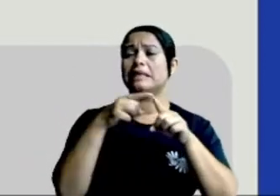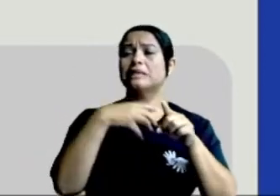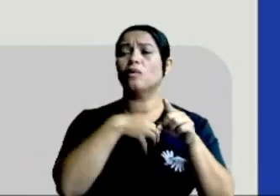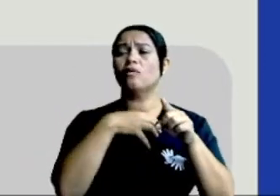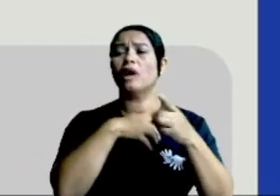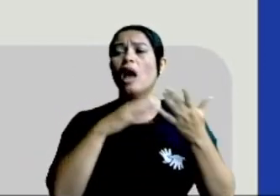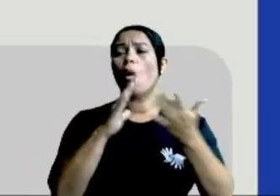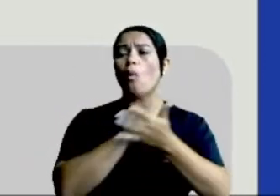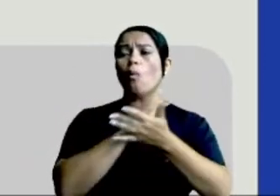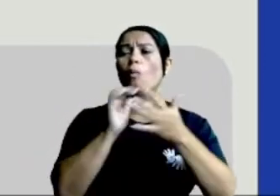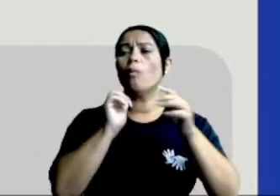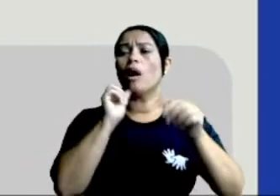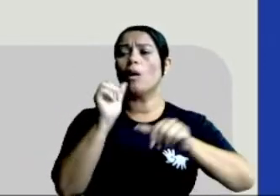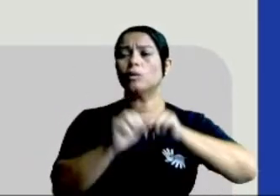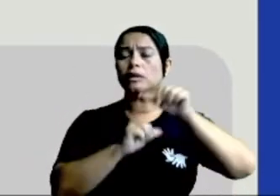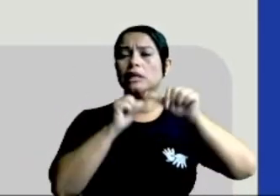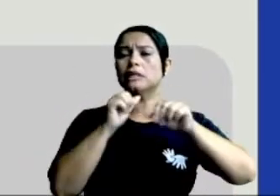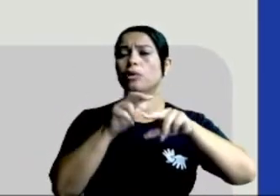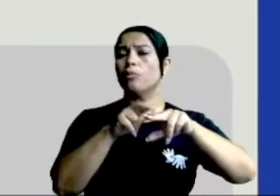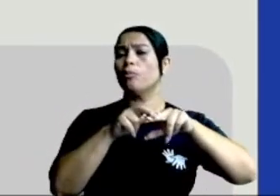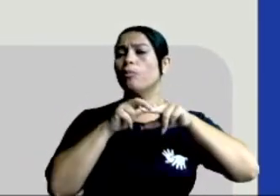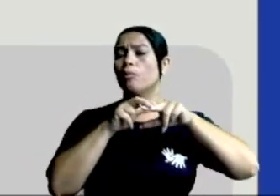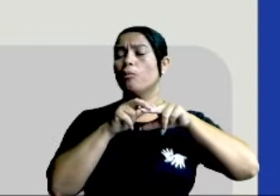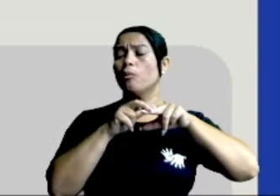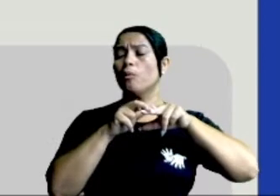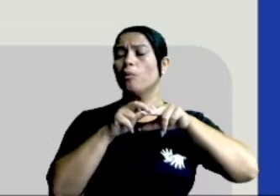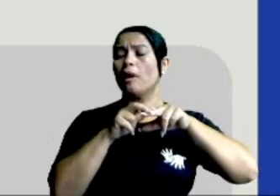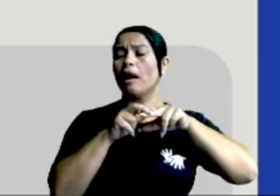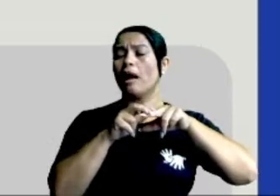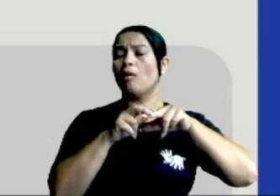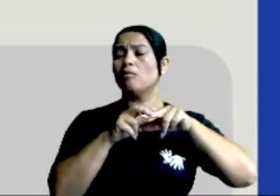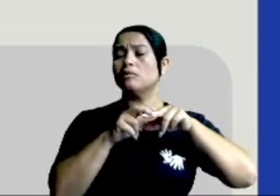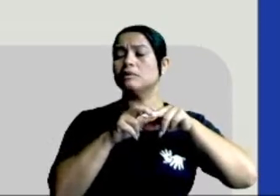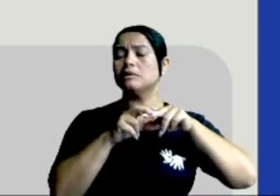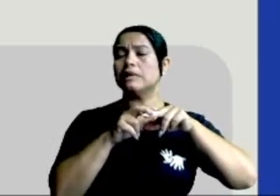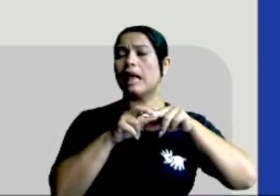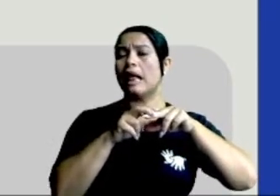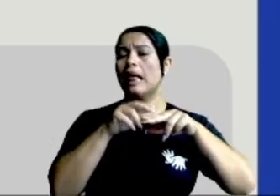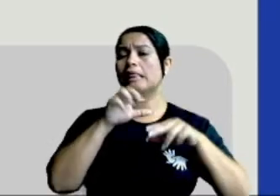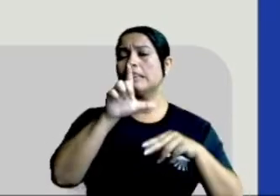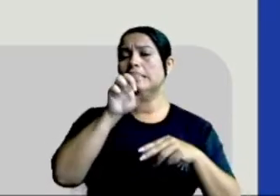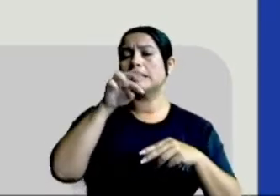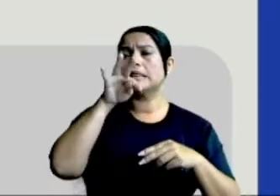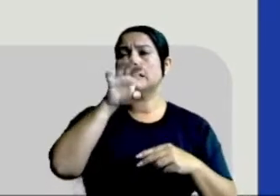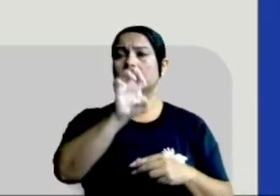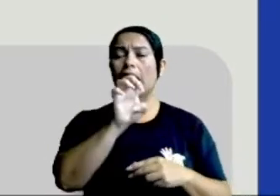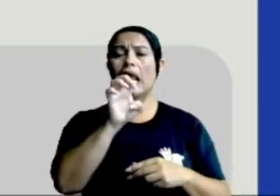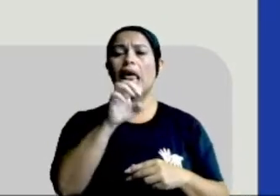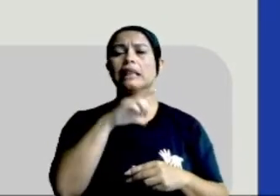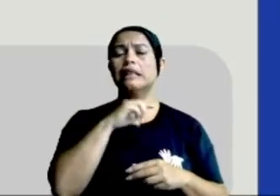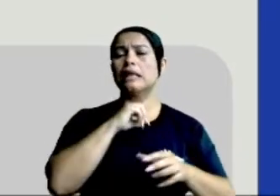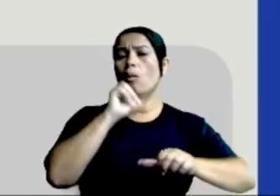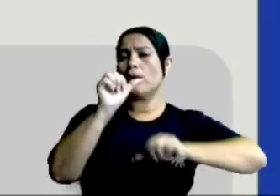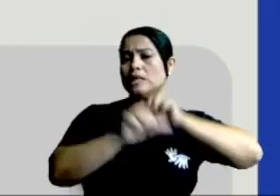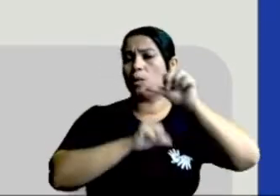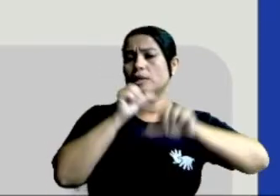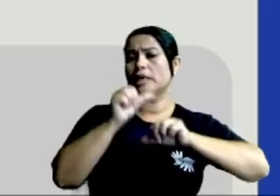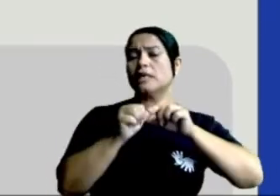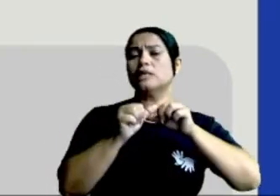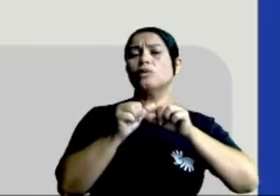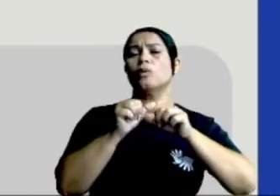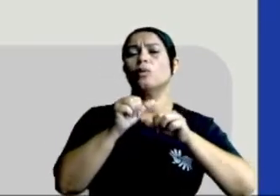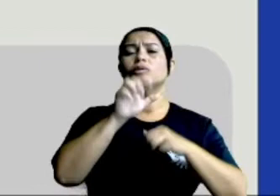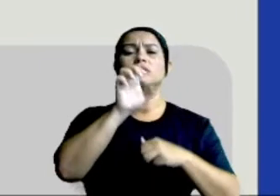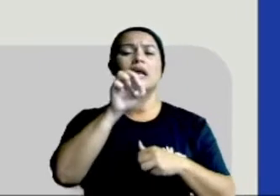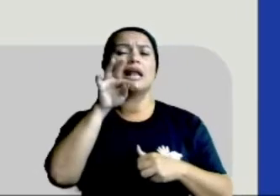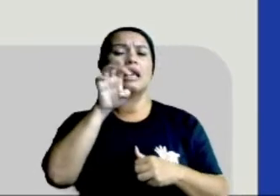alteração por conta da anatomia da nossa lente, a anatomia do nosso olho, né? Alterações na